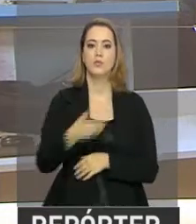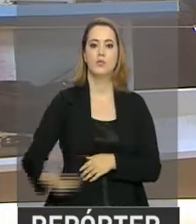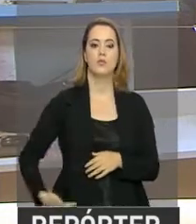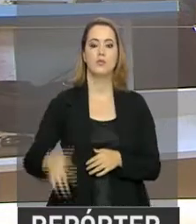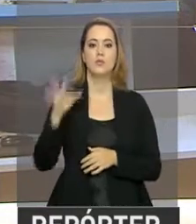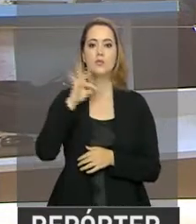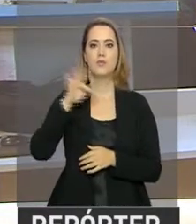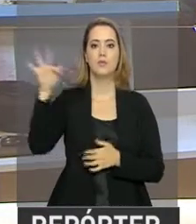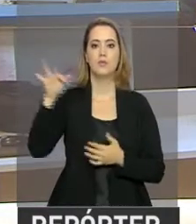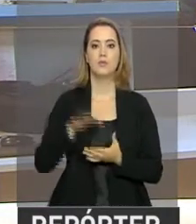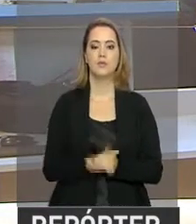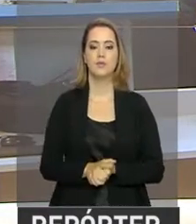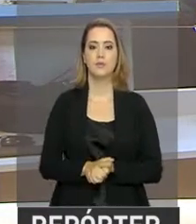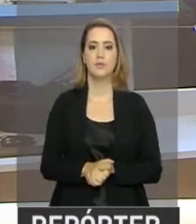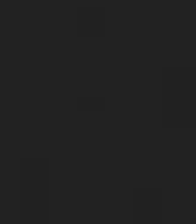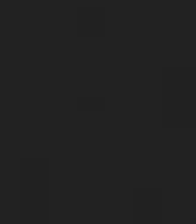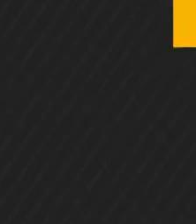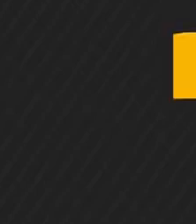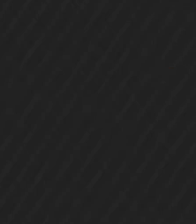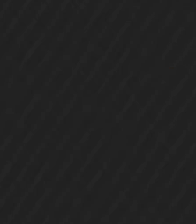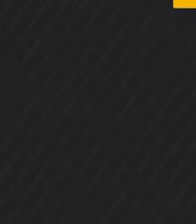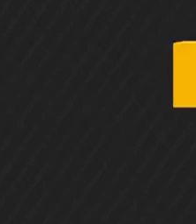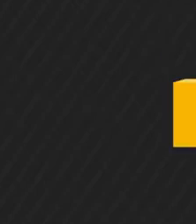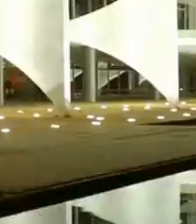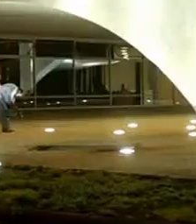nbr a tv do governo federal